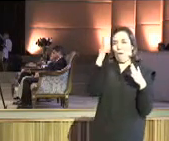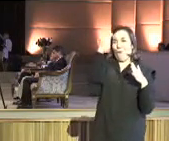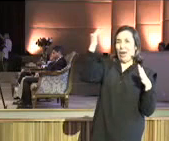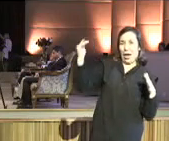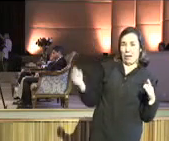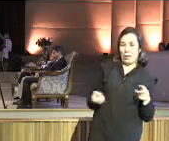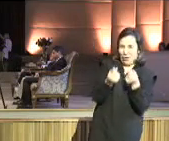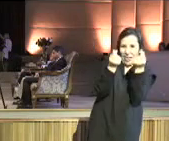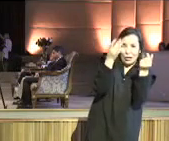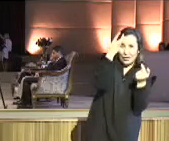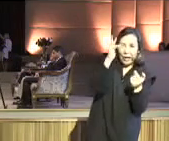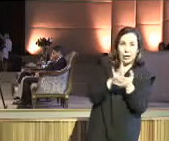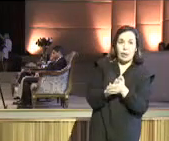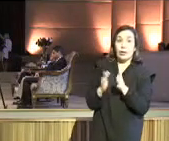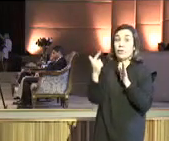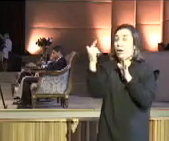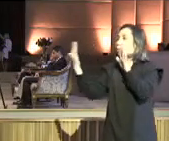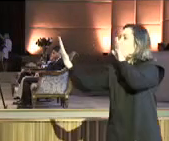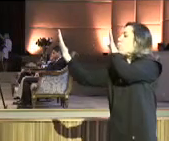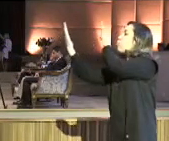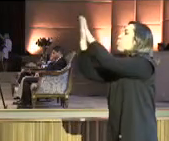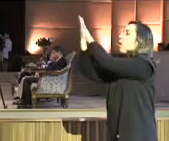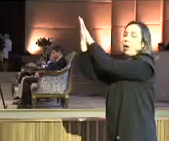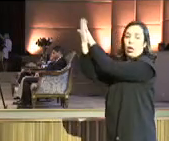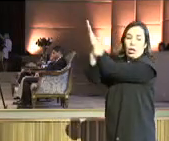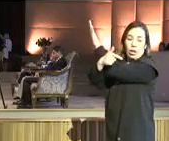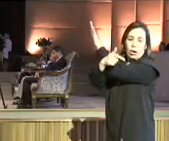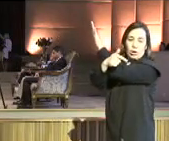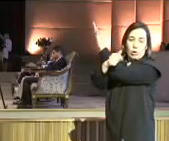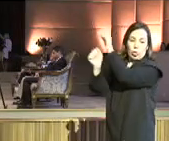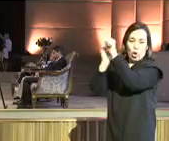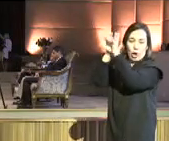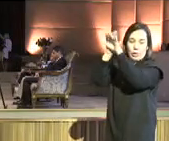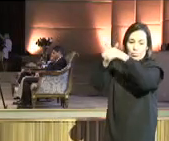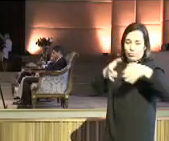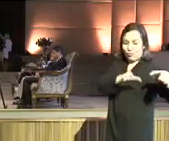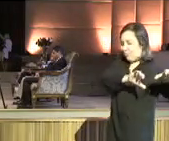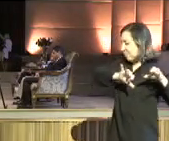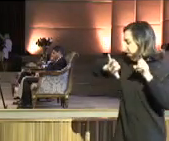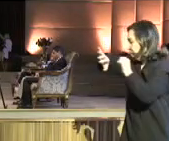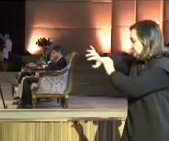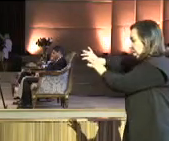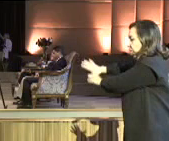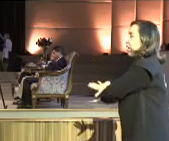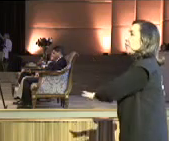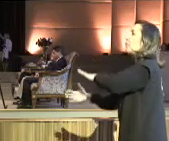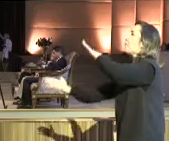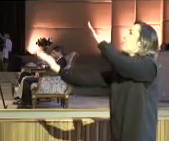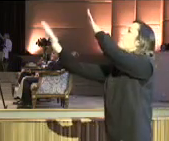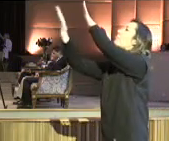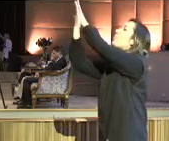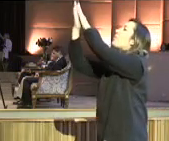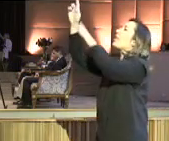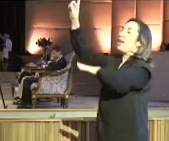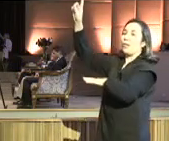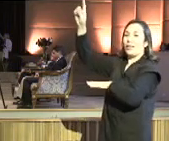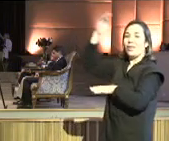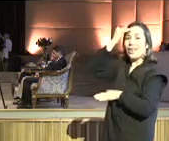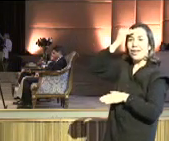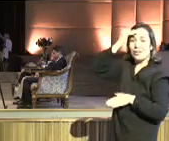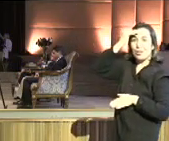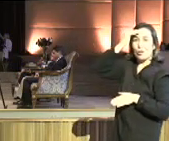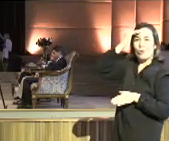anciãos viram a glória, a majestade daquele que estava sentado no trono, eles tiraram as